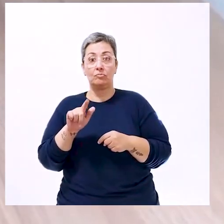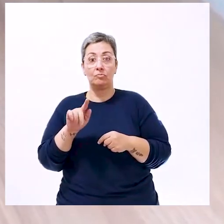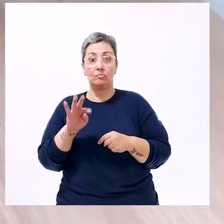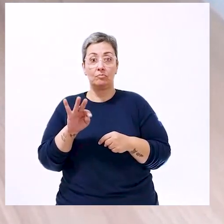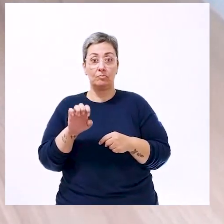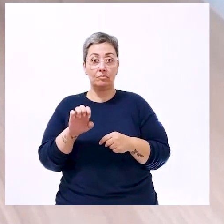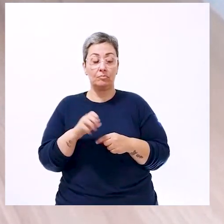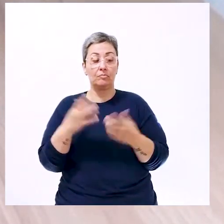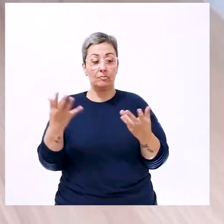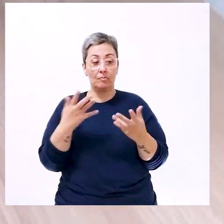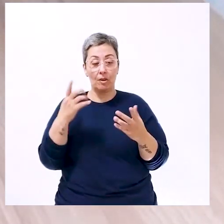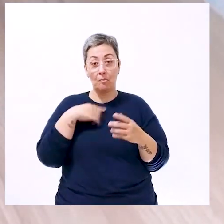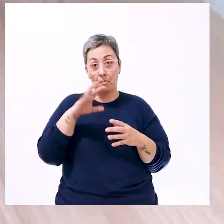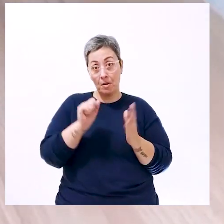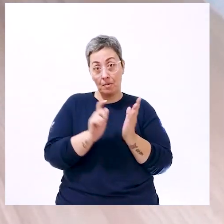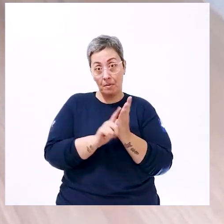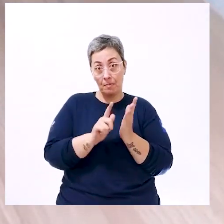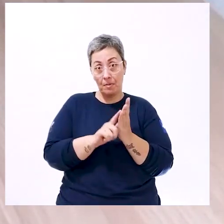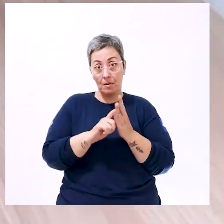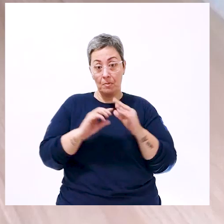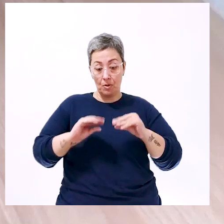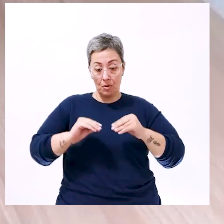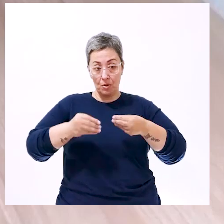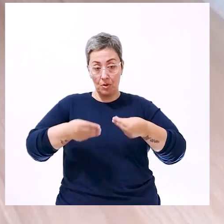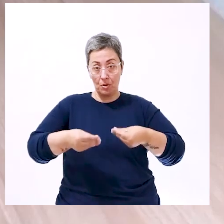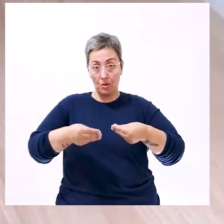e de um papel, que pode ser folha de sulfite.